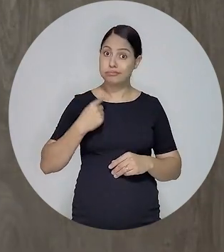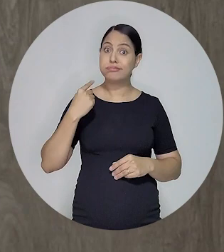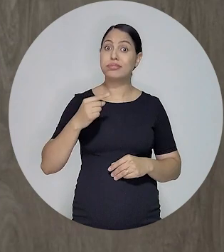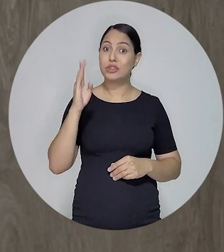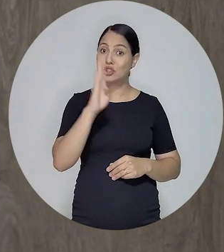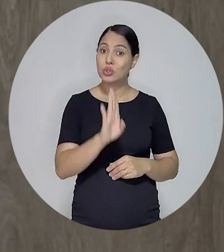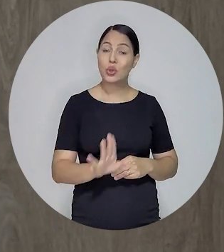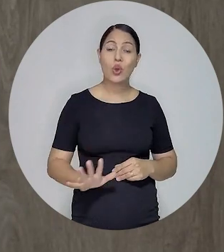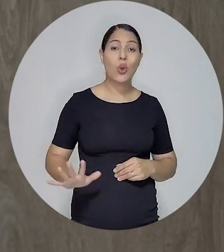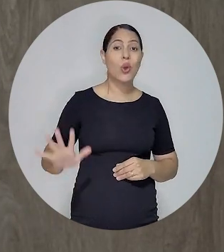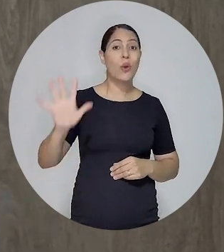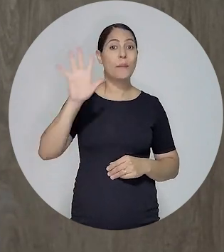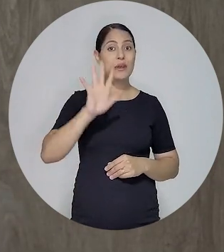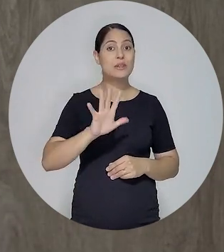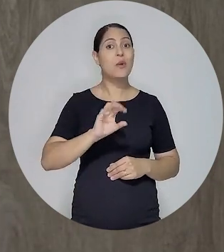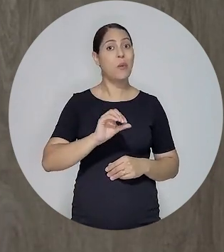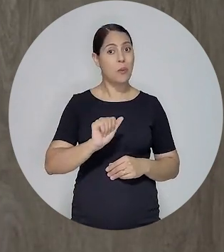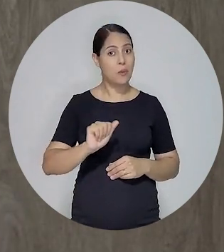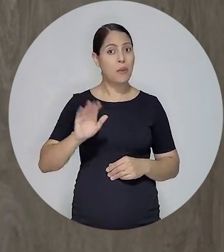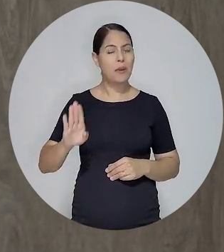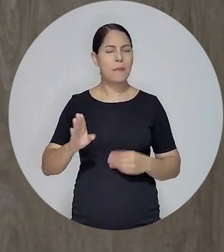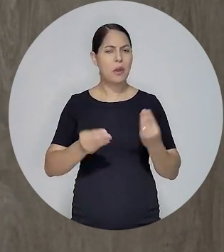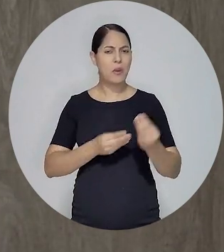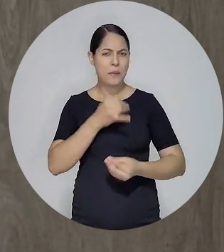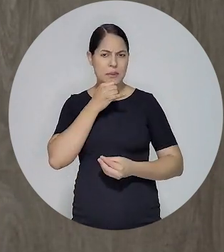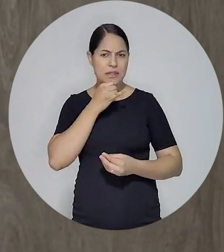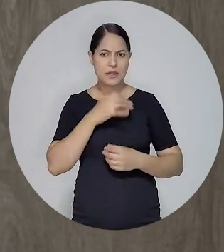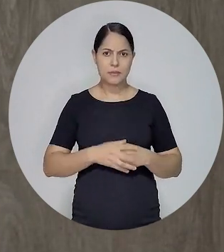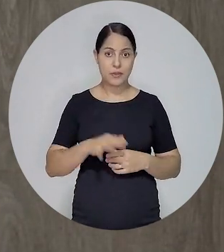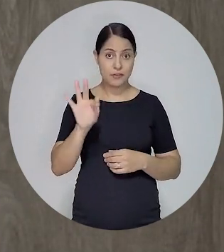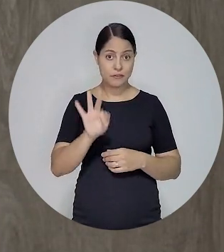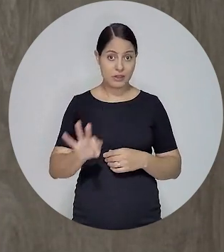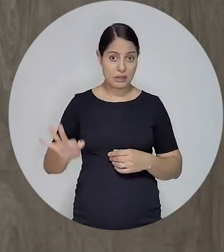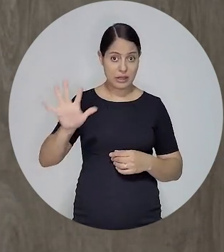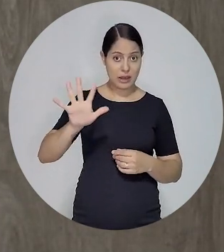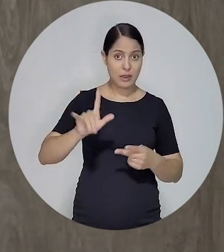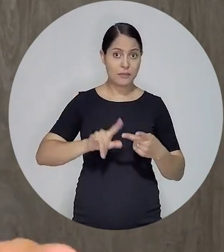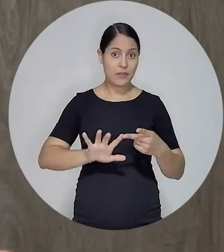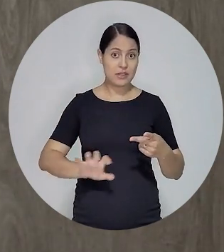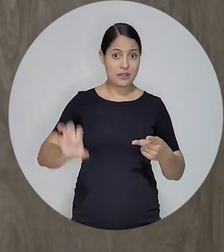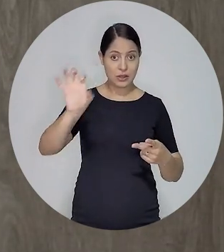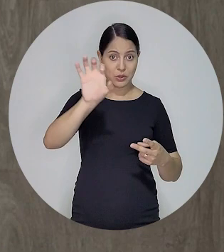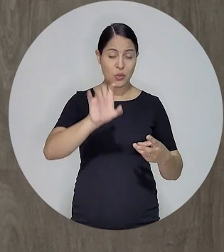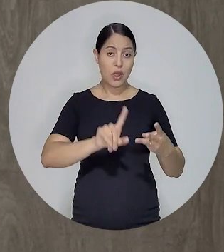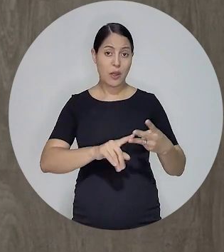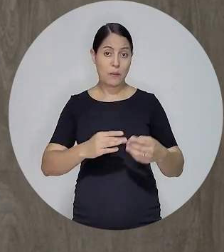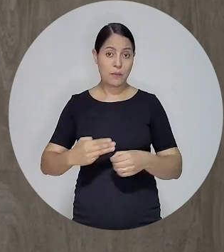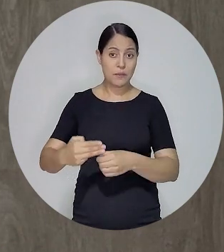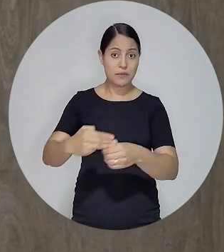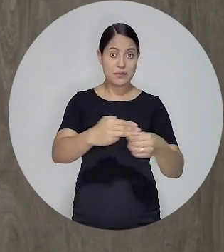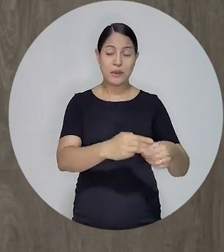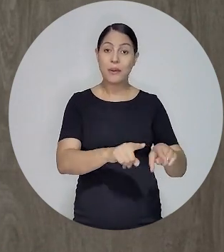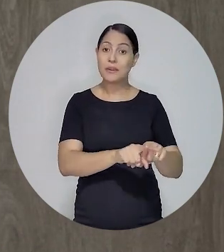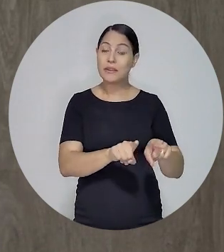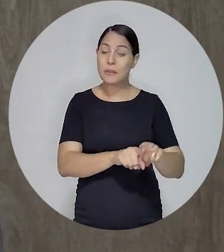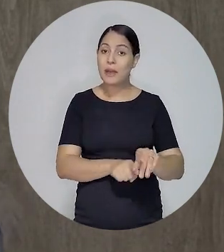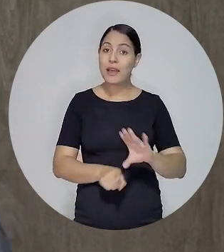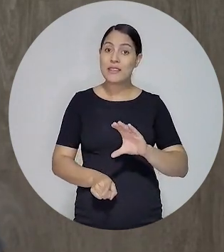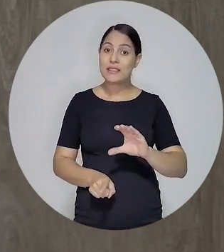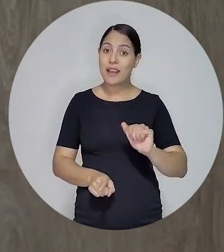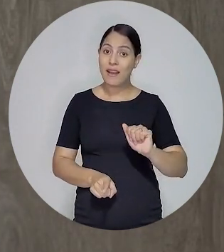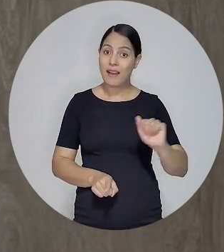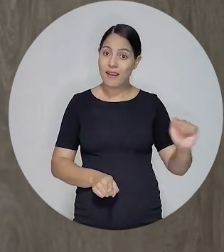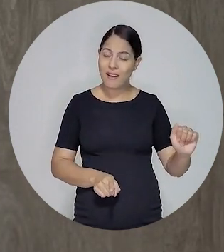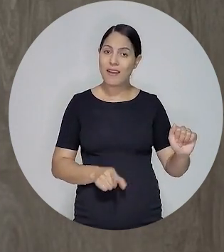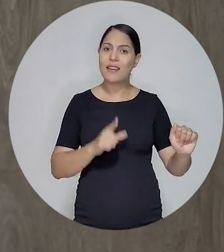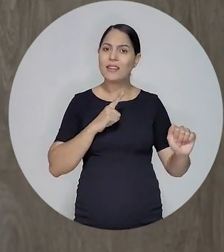de todo o sistema OAB, como o Conselho Federal, as subseções, as caixas de assistências e